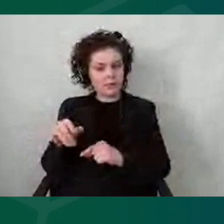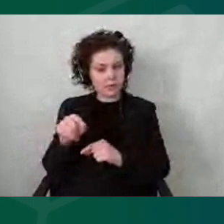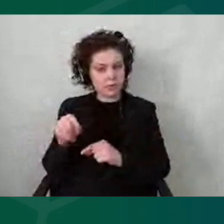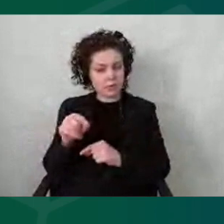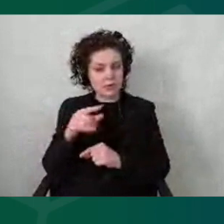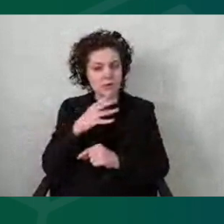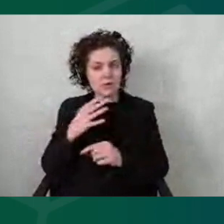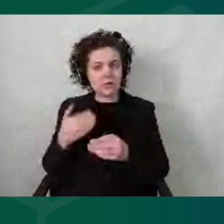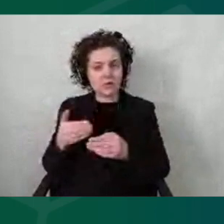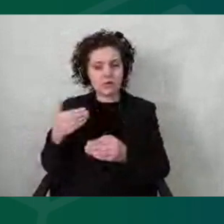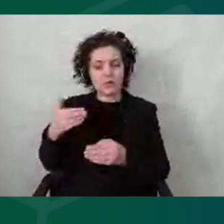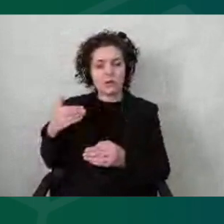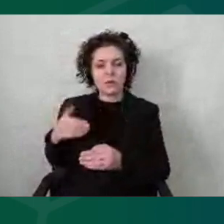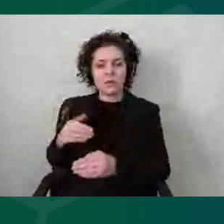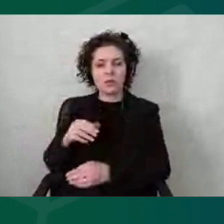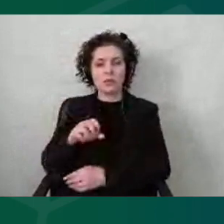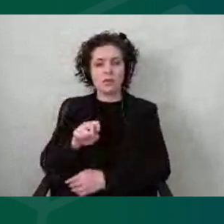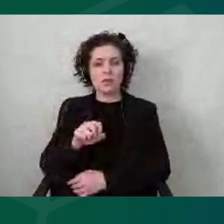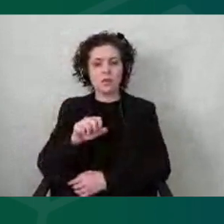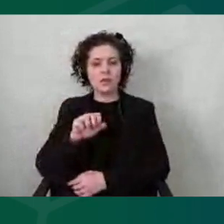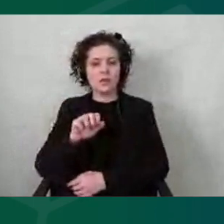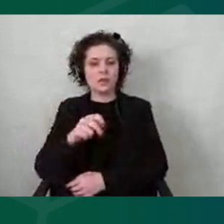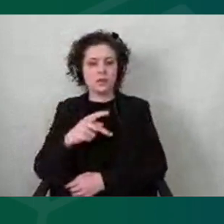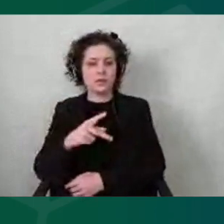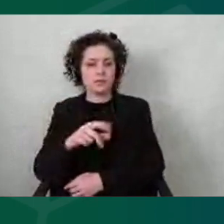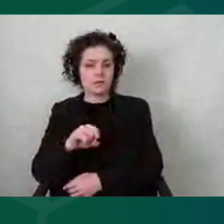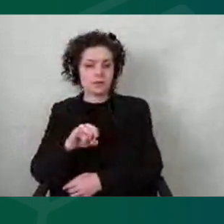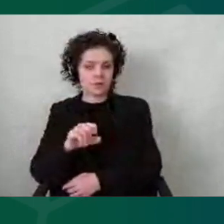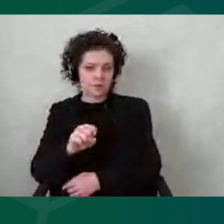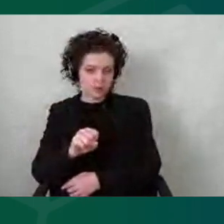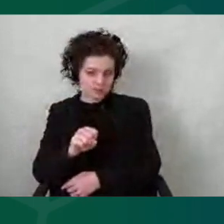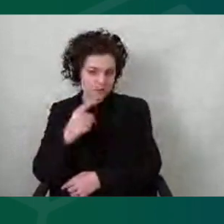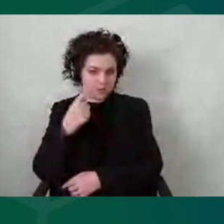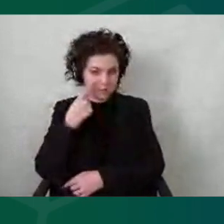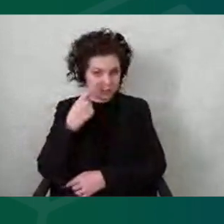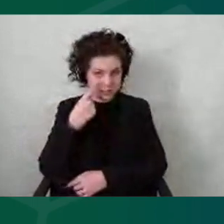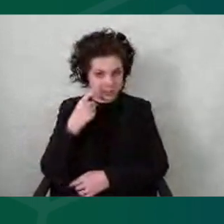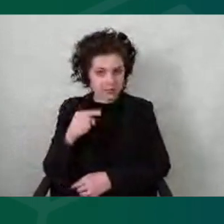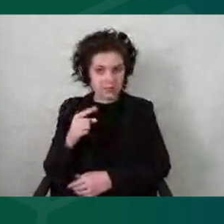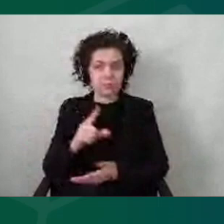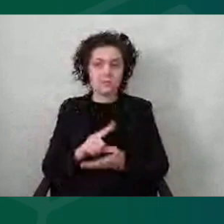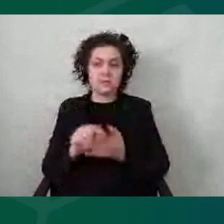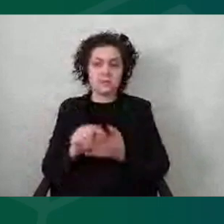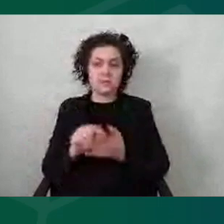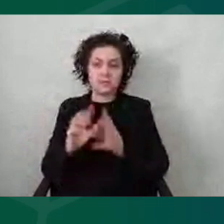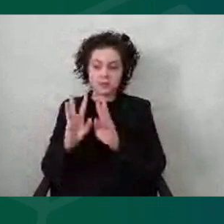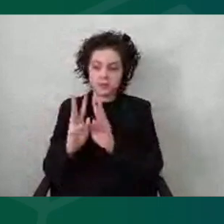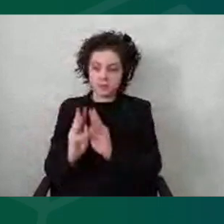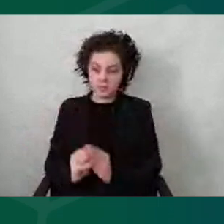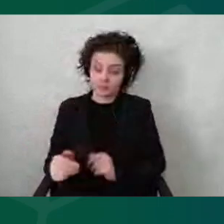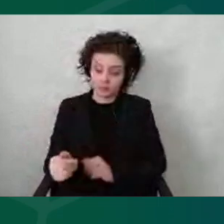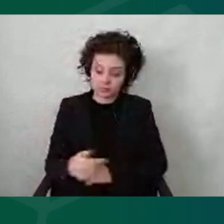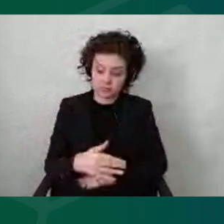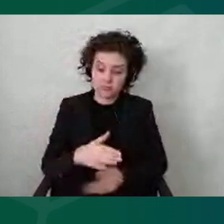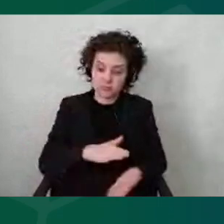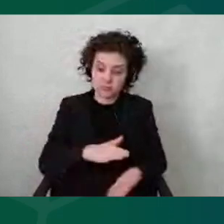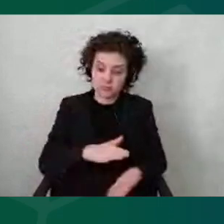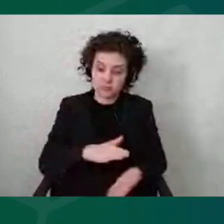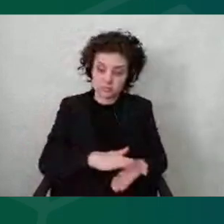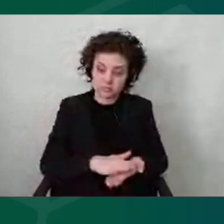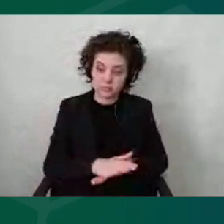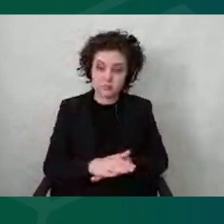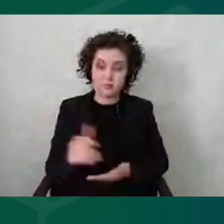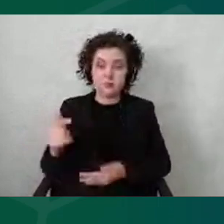na sepse. Se nós olharmos, essa é uma revisão publicada recentemente, no próximo, por